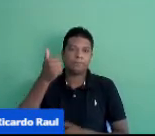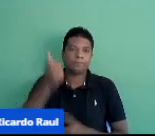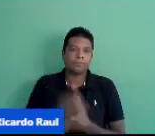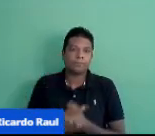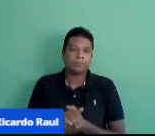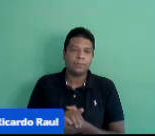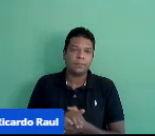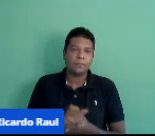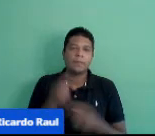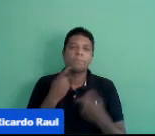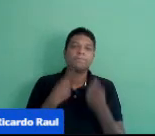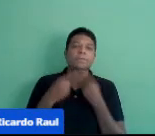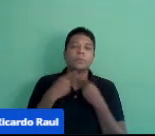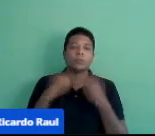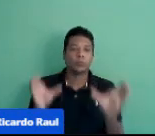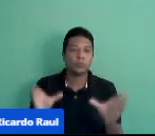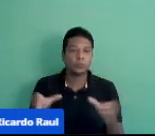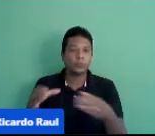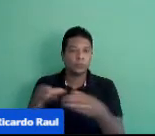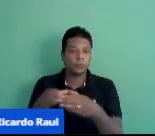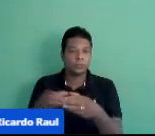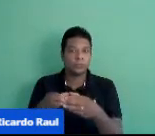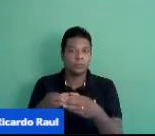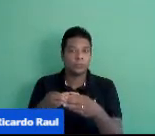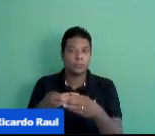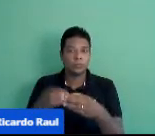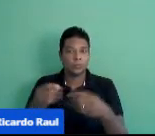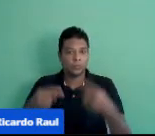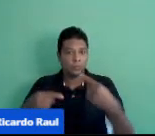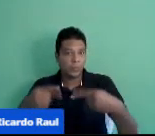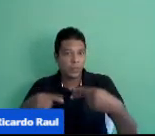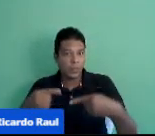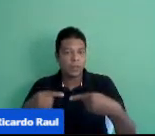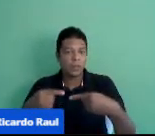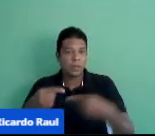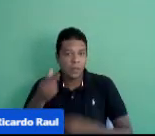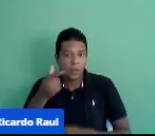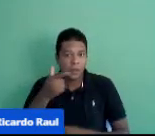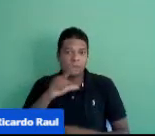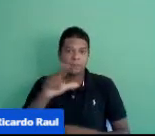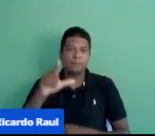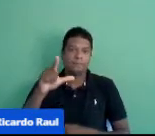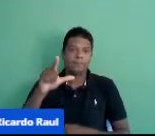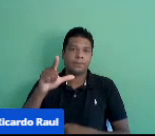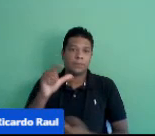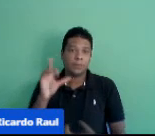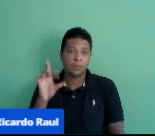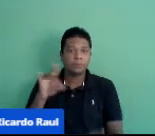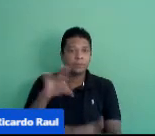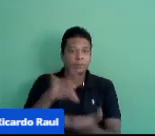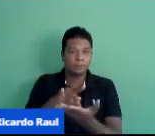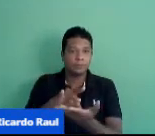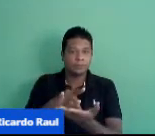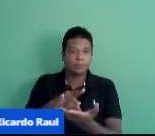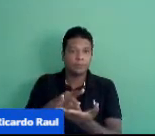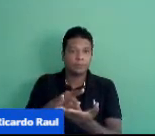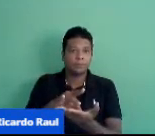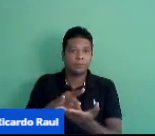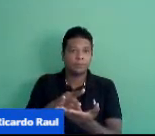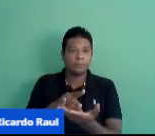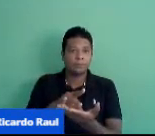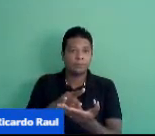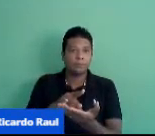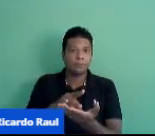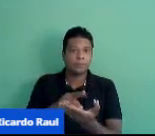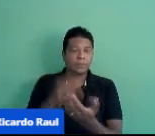uma vontade da equipe que esse diálogo ele aconteça, que ele se torne realidade, né? E a gente espera que, né,